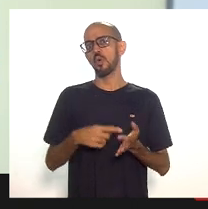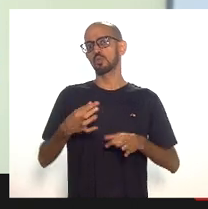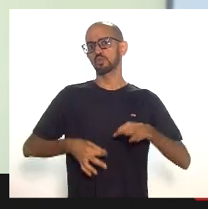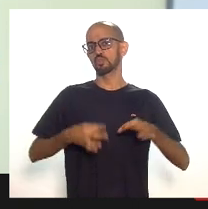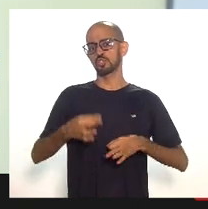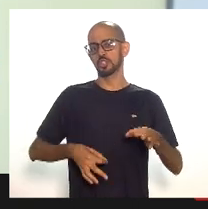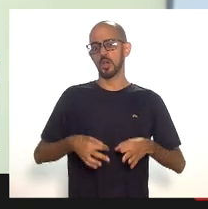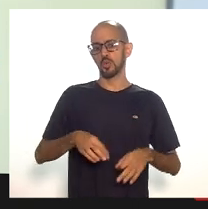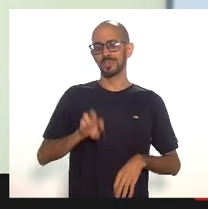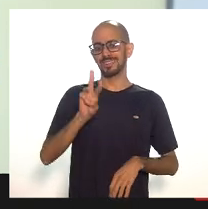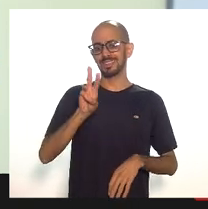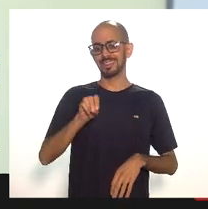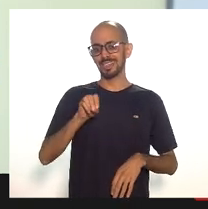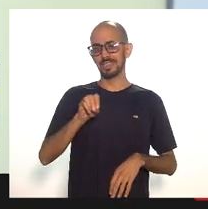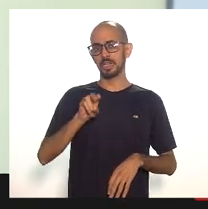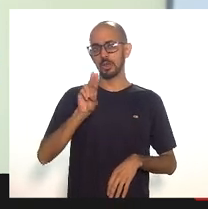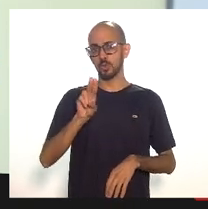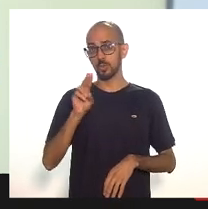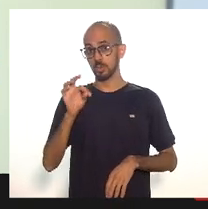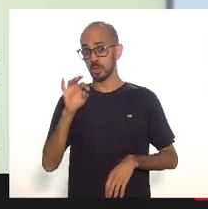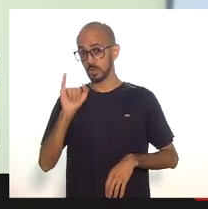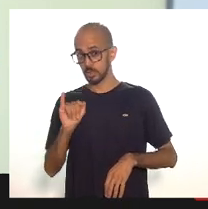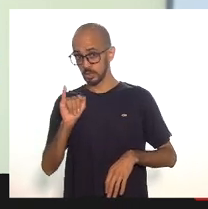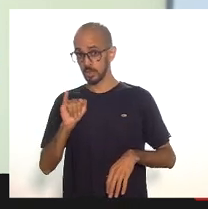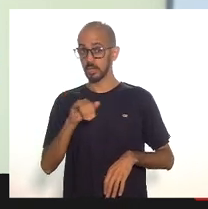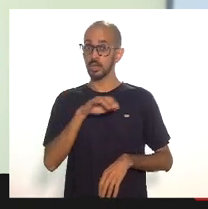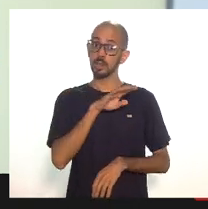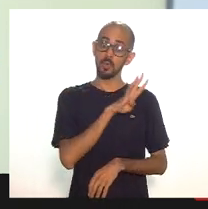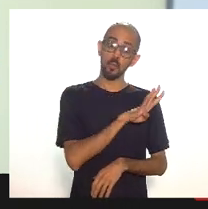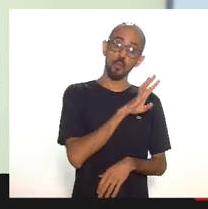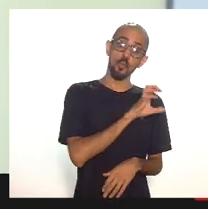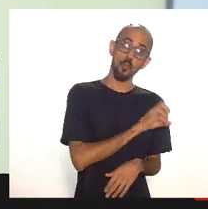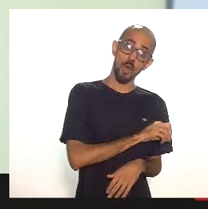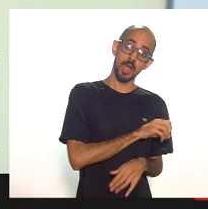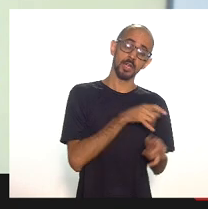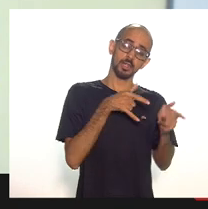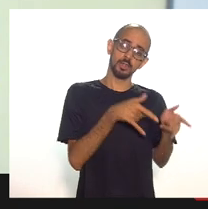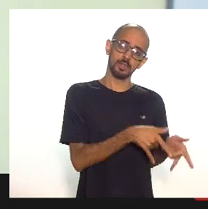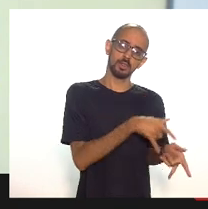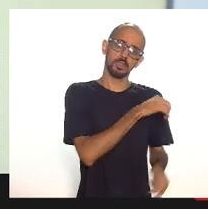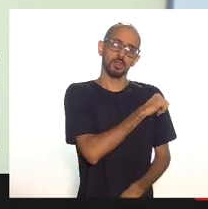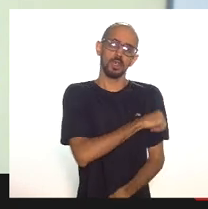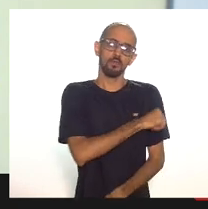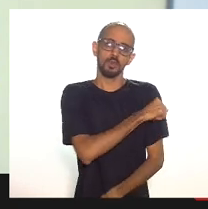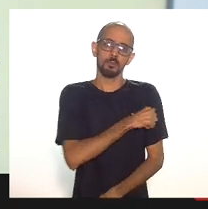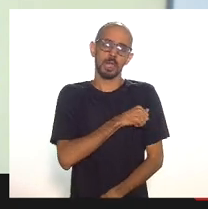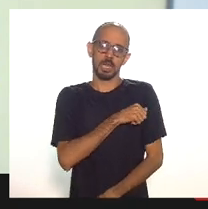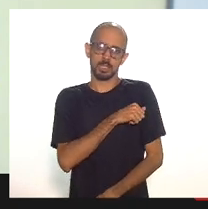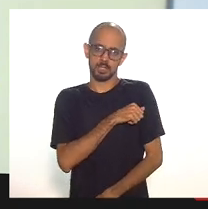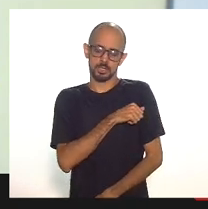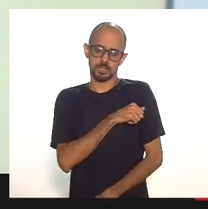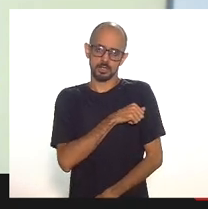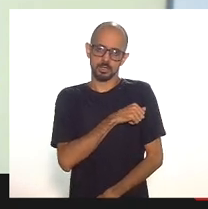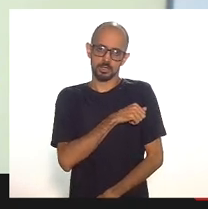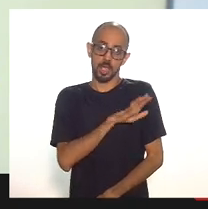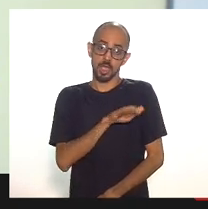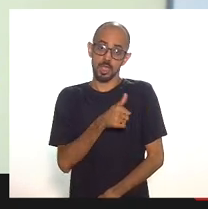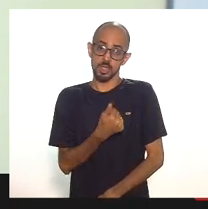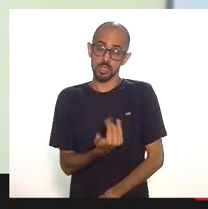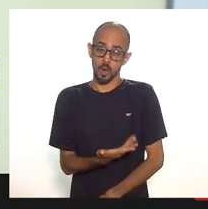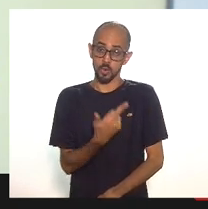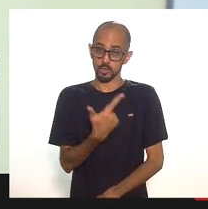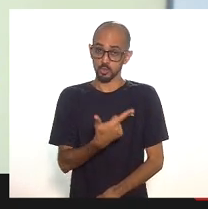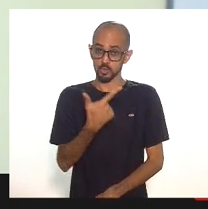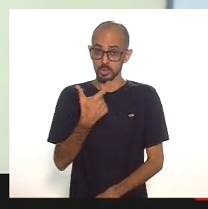30 leitos de UTI e 40 leitos de enfermaria. Bem, esses